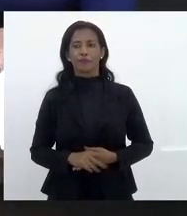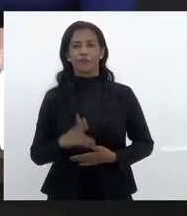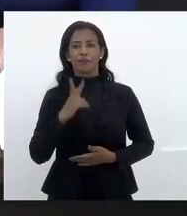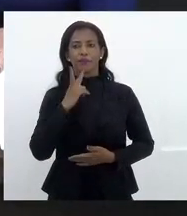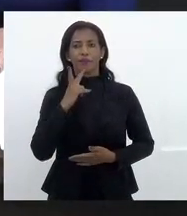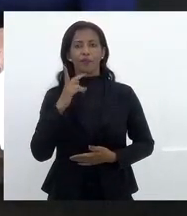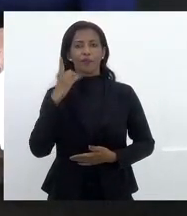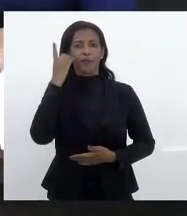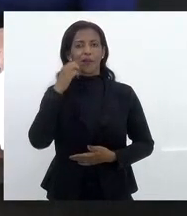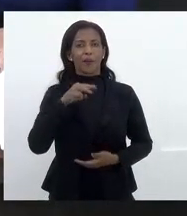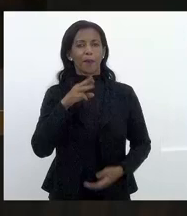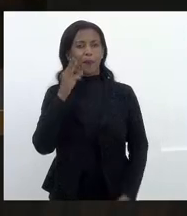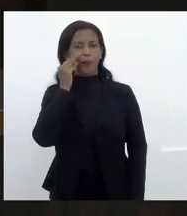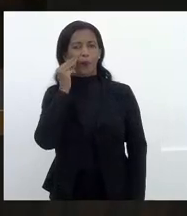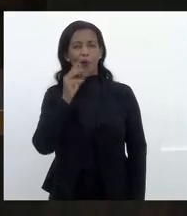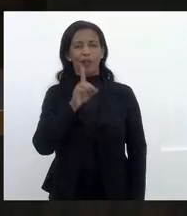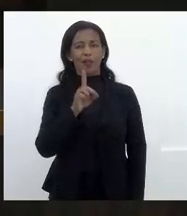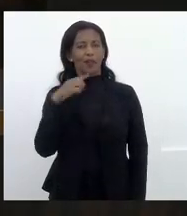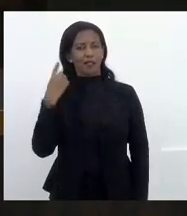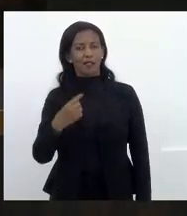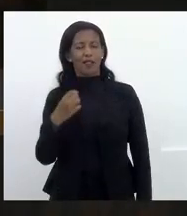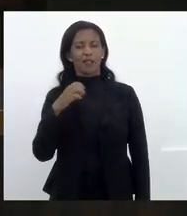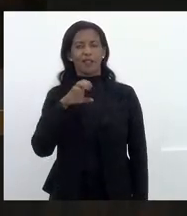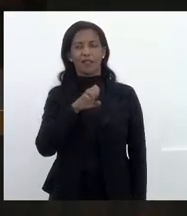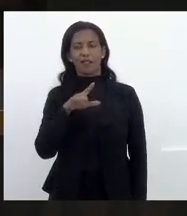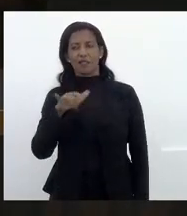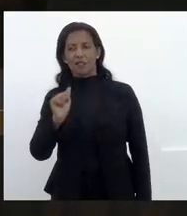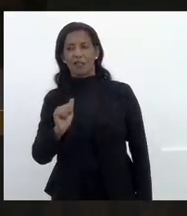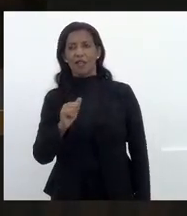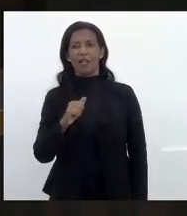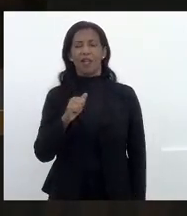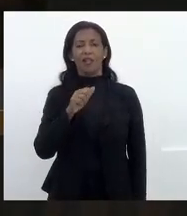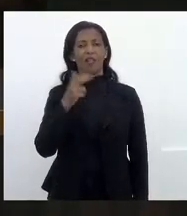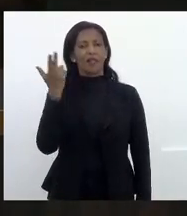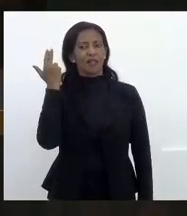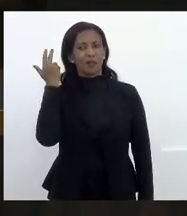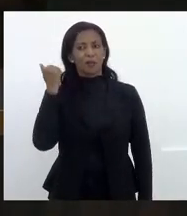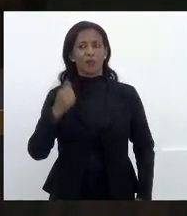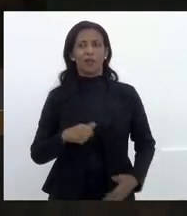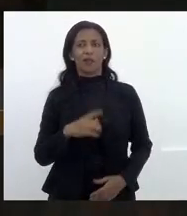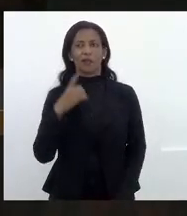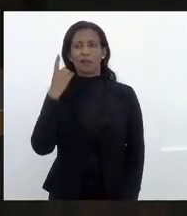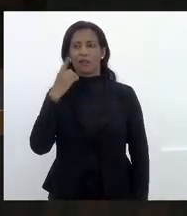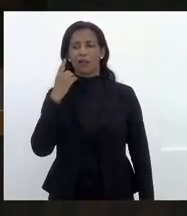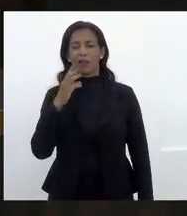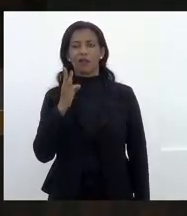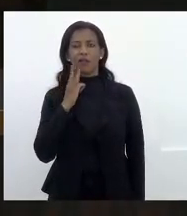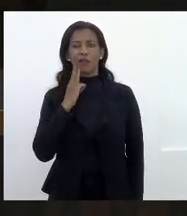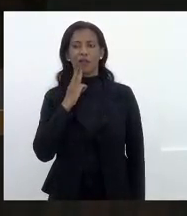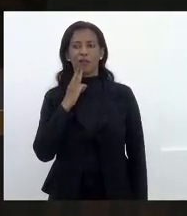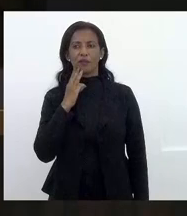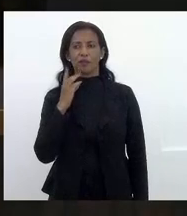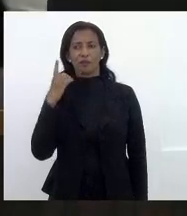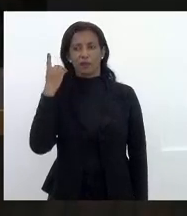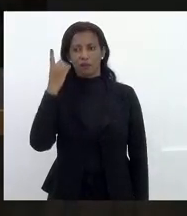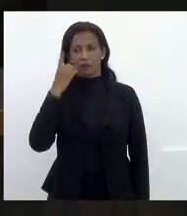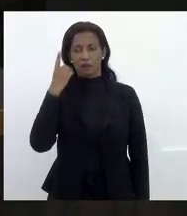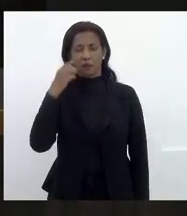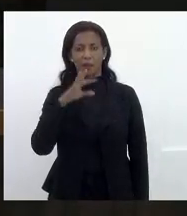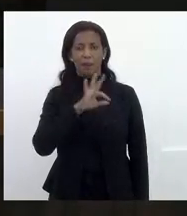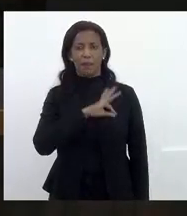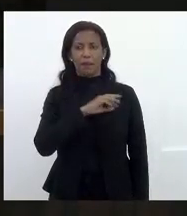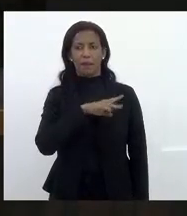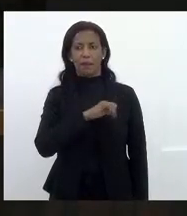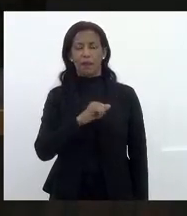deputados Deputado a Mônica Francisco é que tá dando para Célia Jordão Deputado Aliomar Deputado waldeck deputada